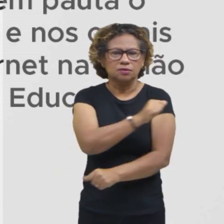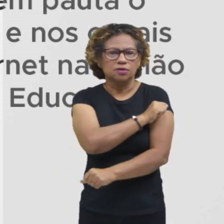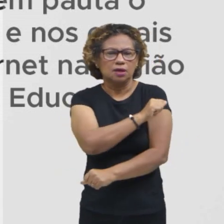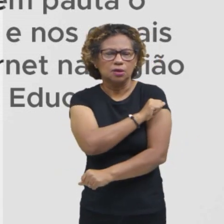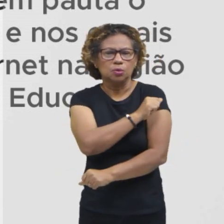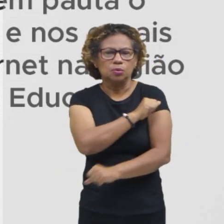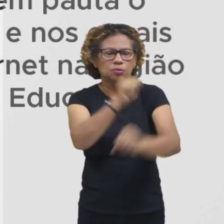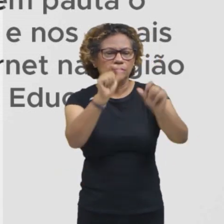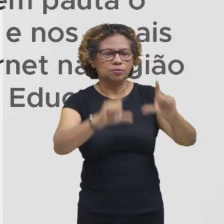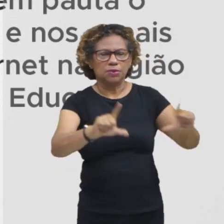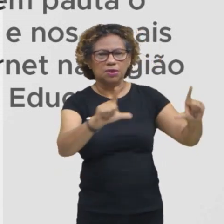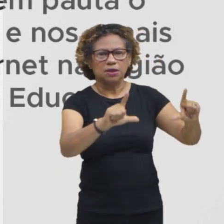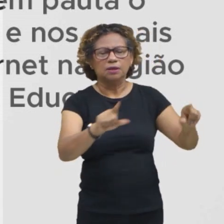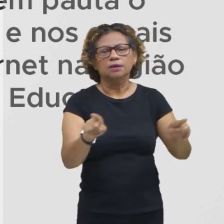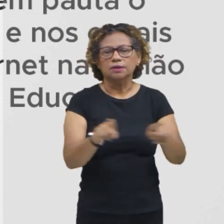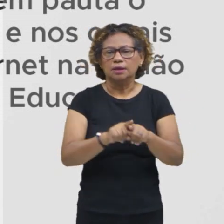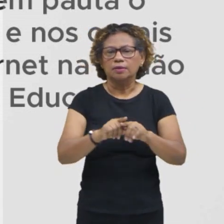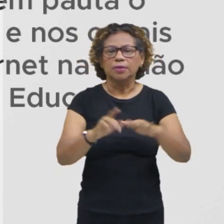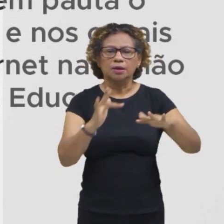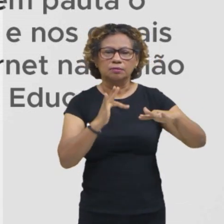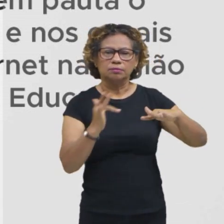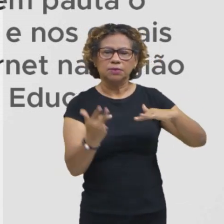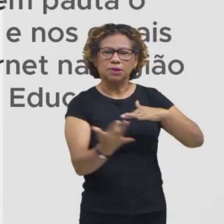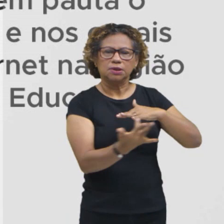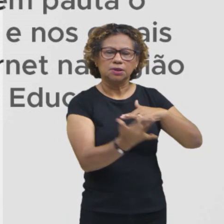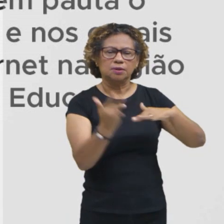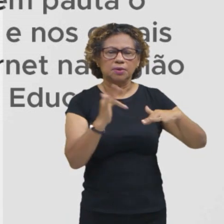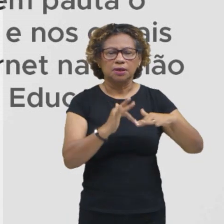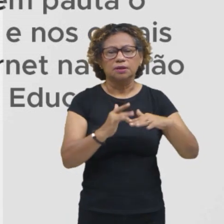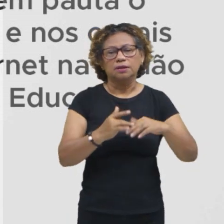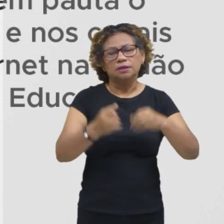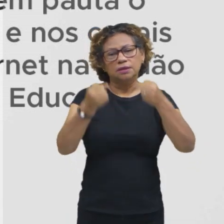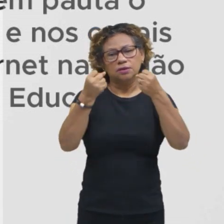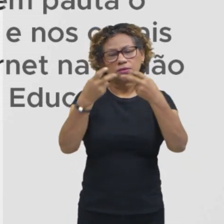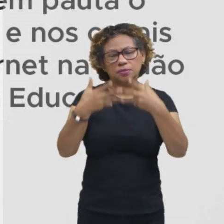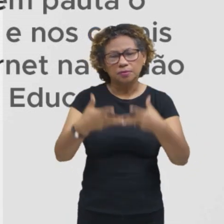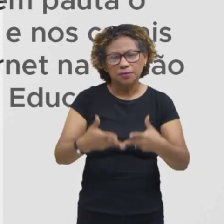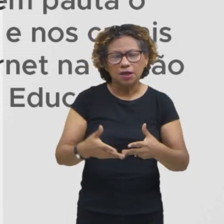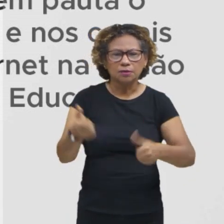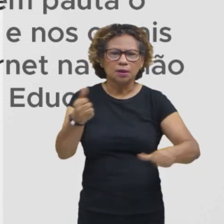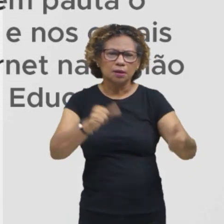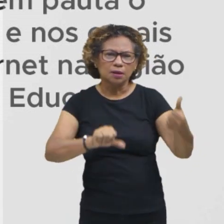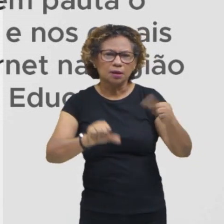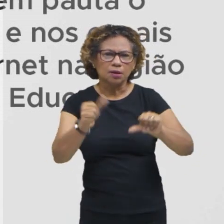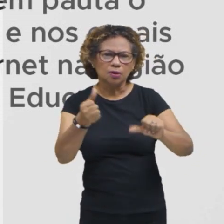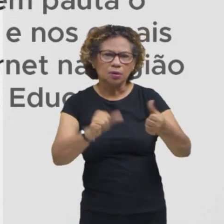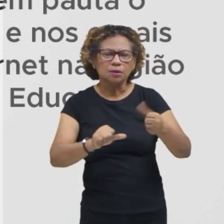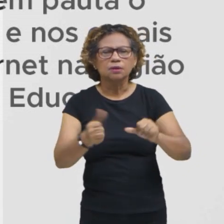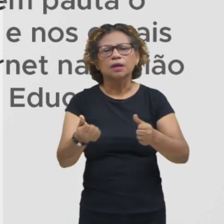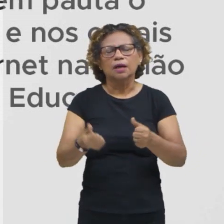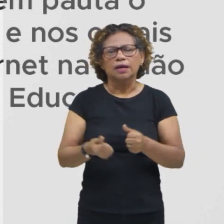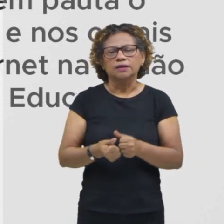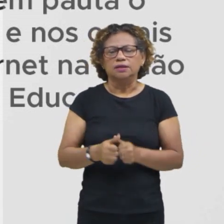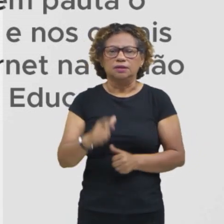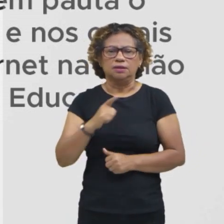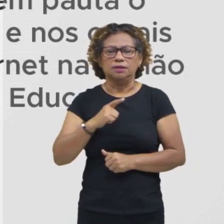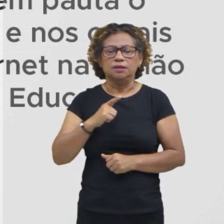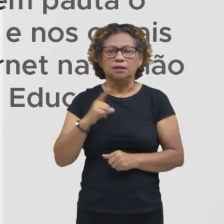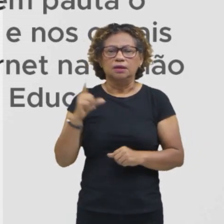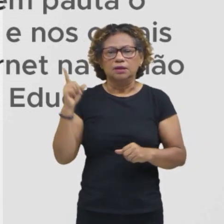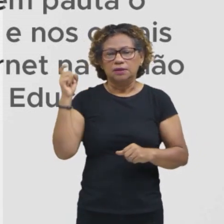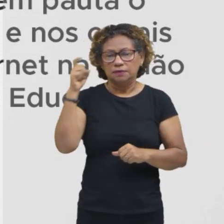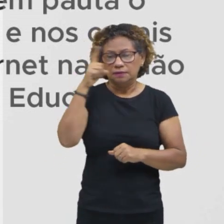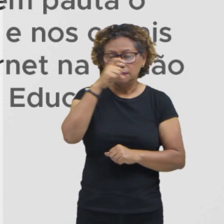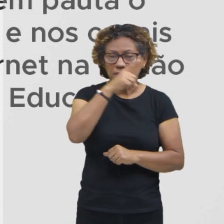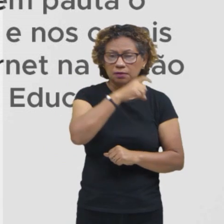pelas redes sociais, bem como ela também destaca a questão da qualidade. Nós temos uma dificuldade, uma baixa